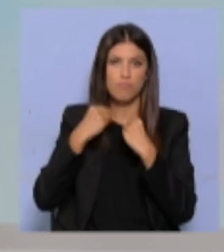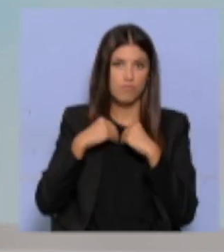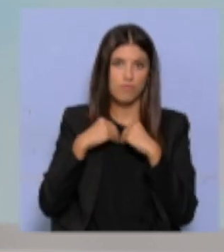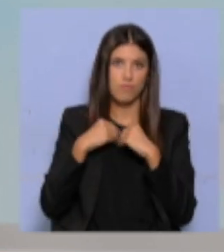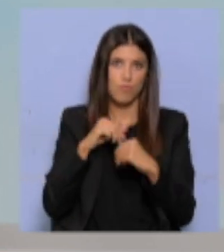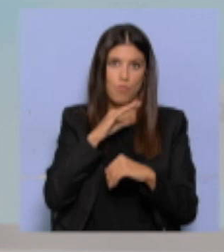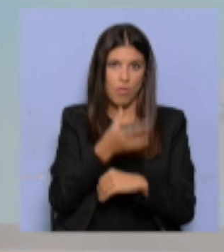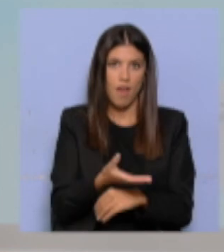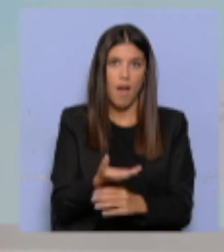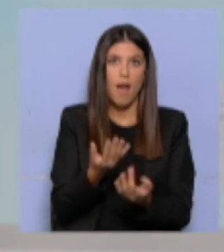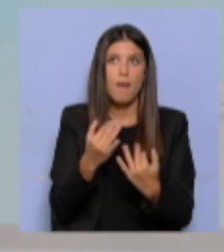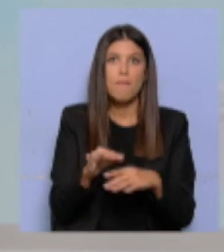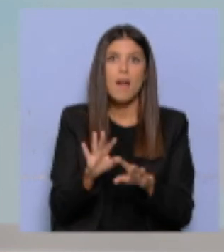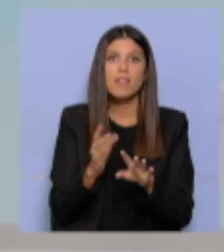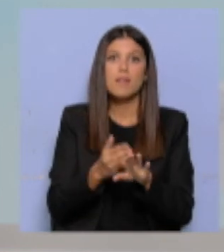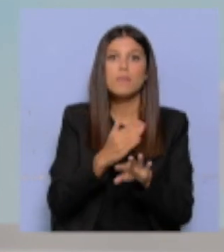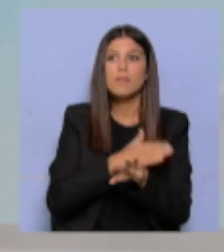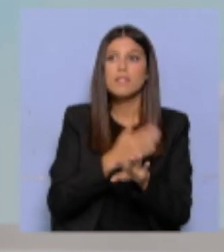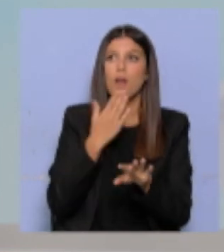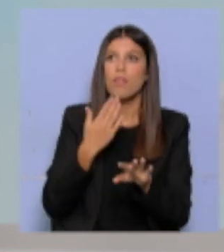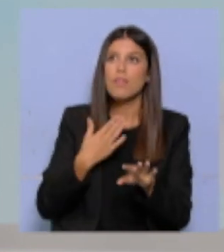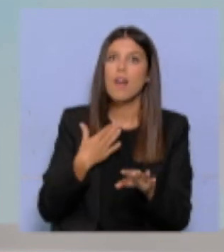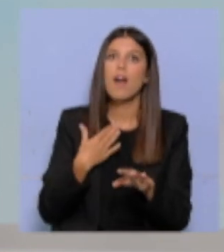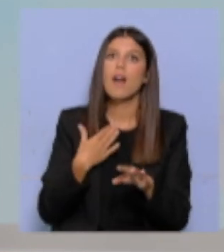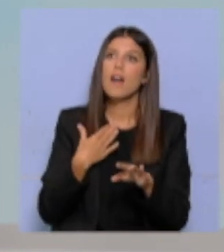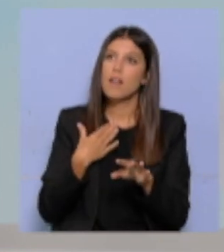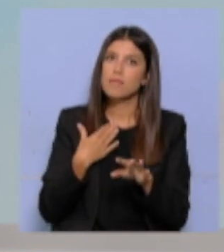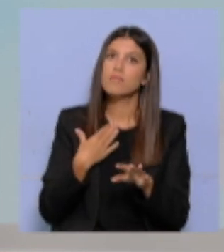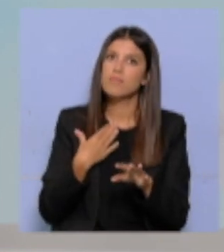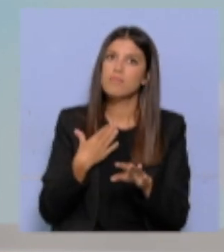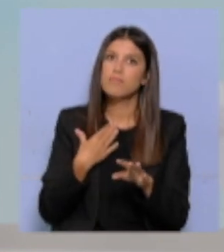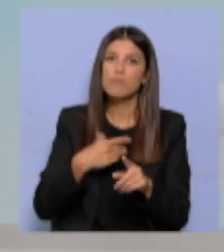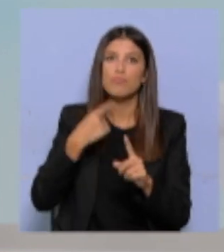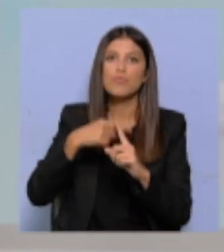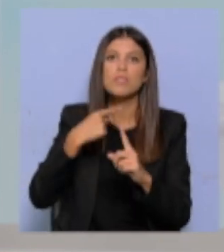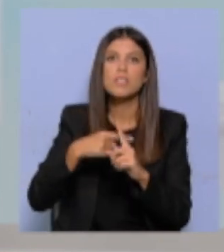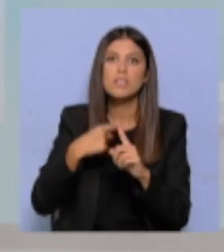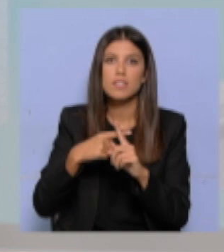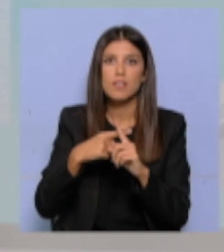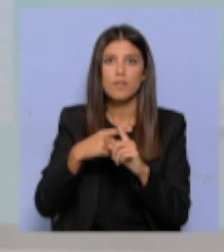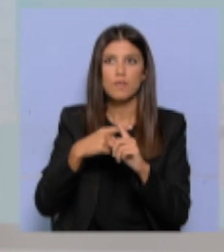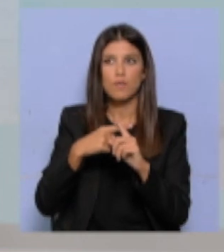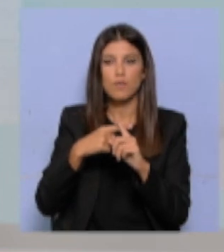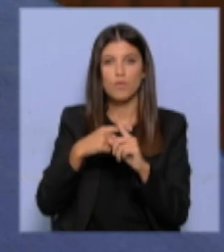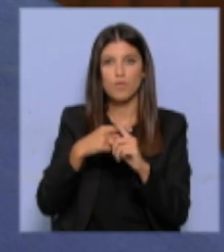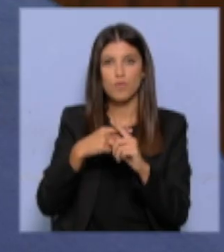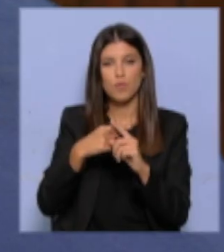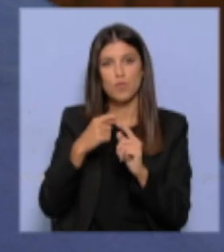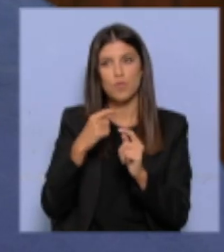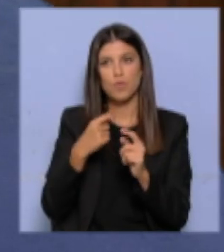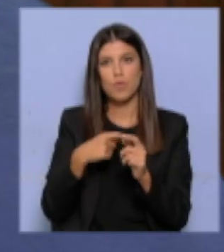preparação dá-lhes algo, imprime algo no seu próprio caráter, na sua